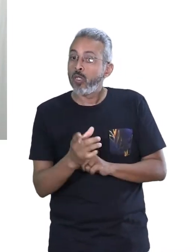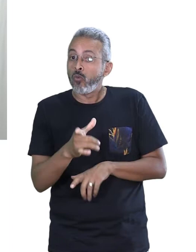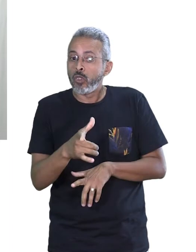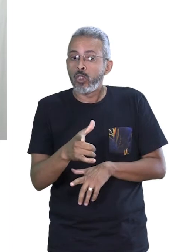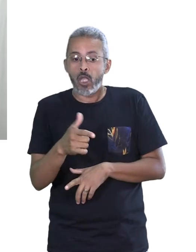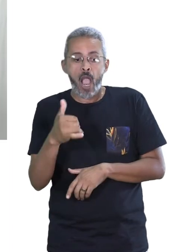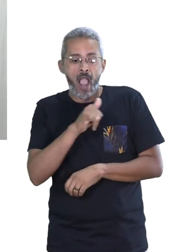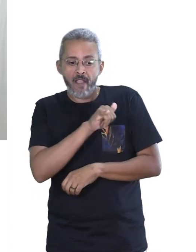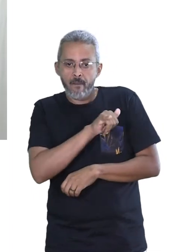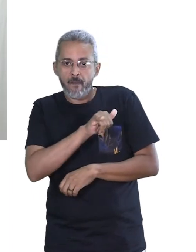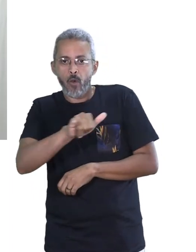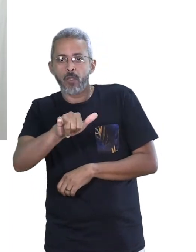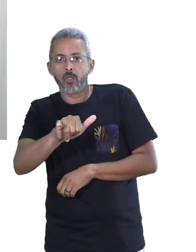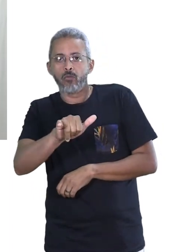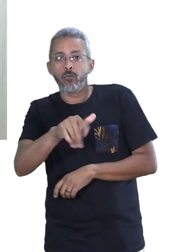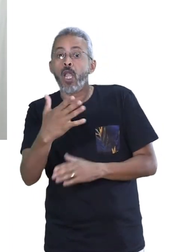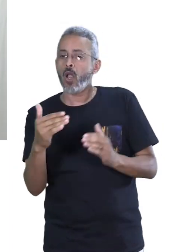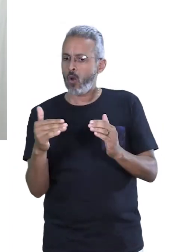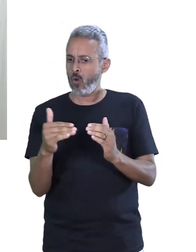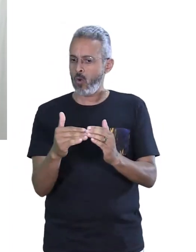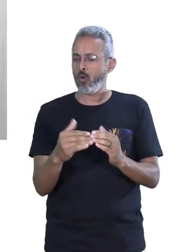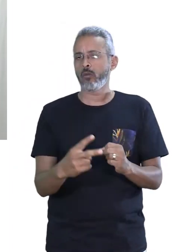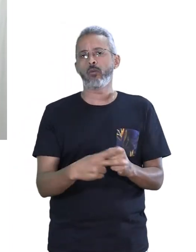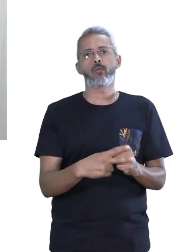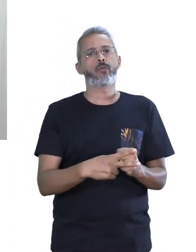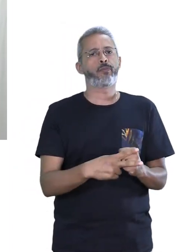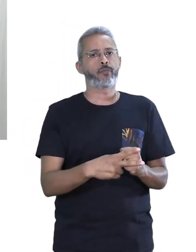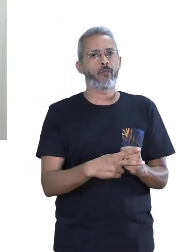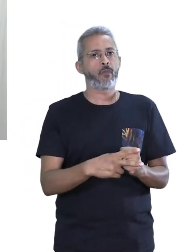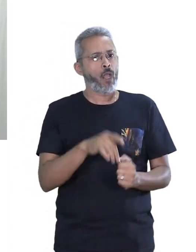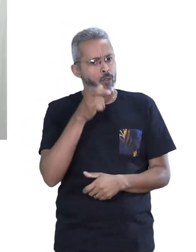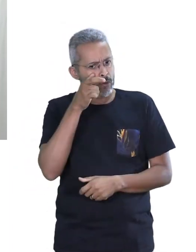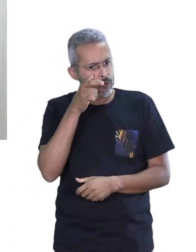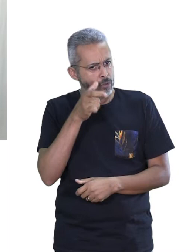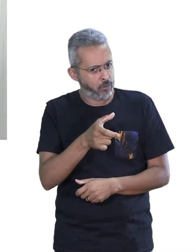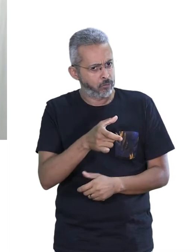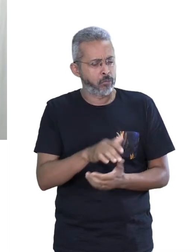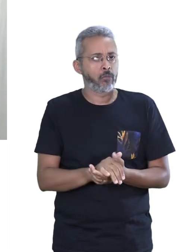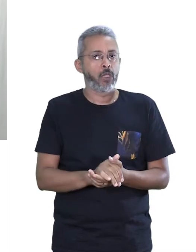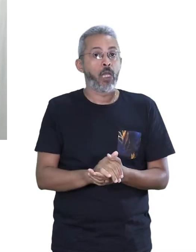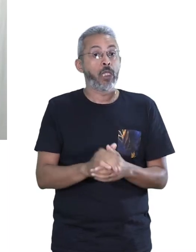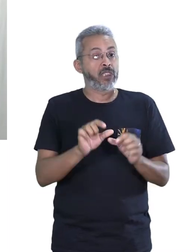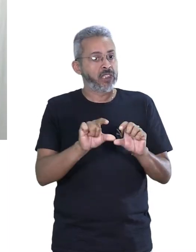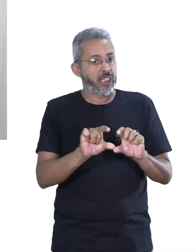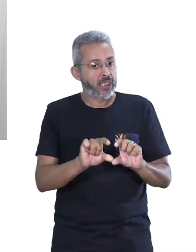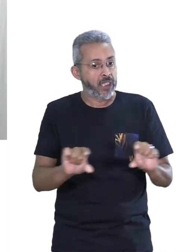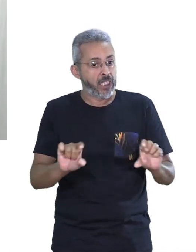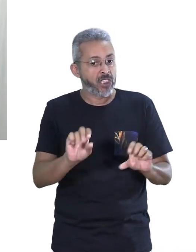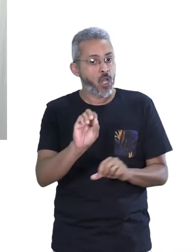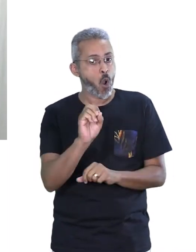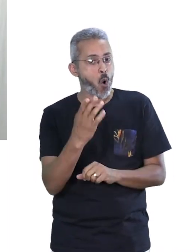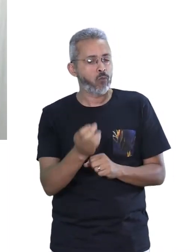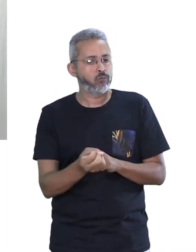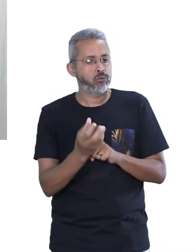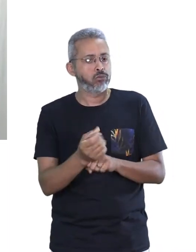sobre a qual se dá uma informação e concorda com o verbo. Atenção! Sentença ou